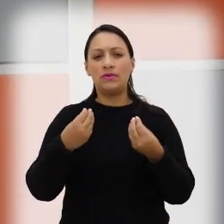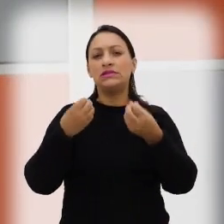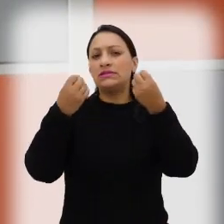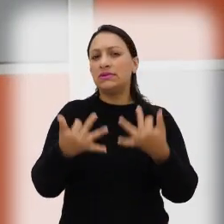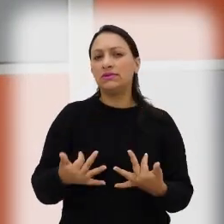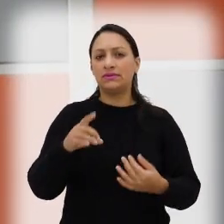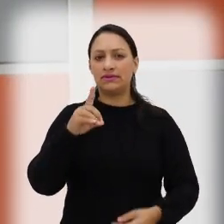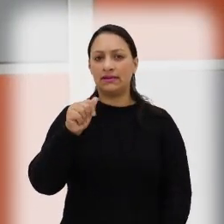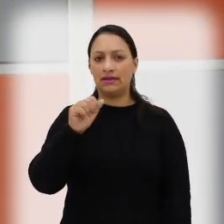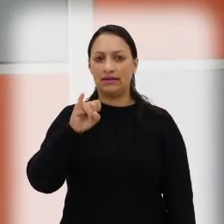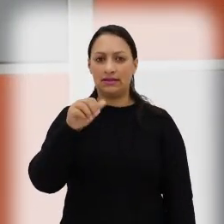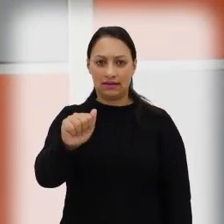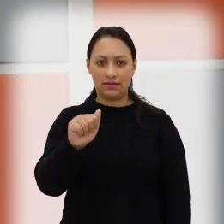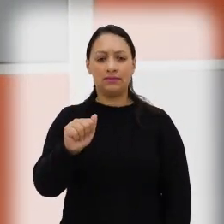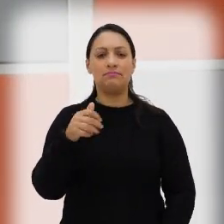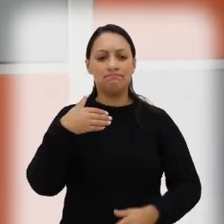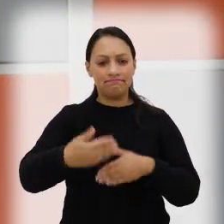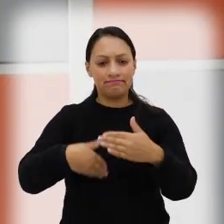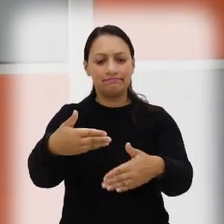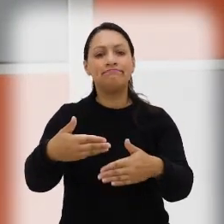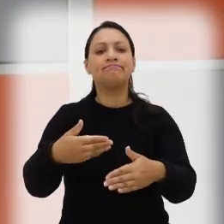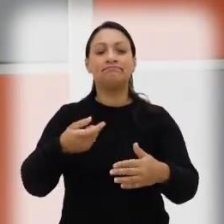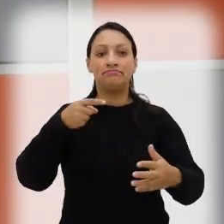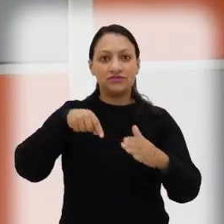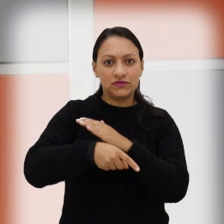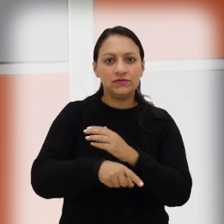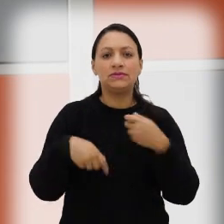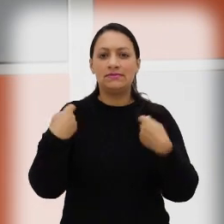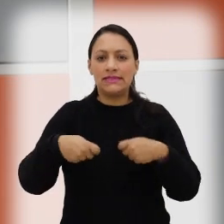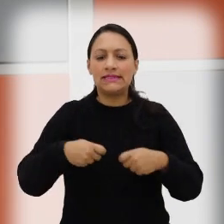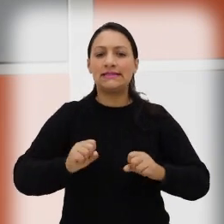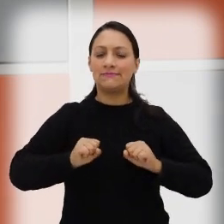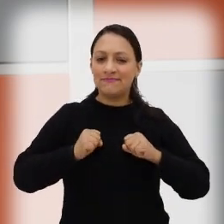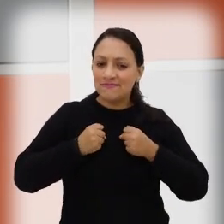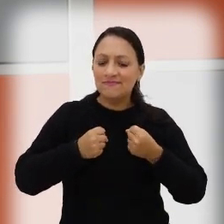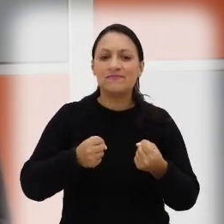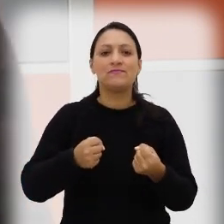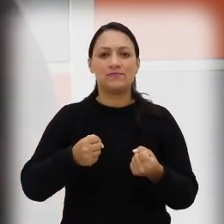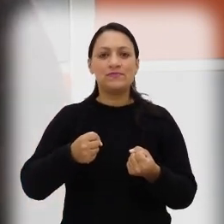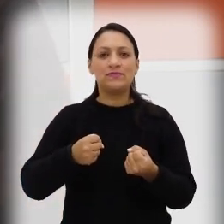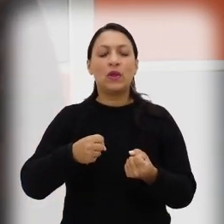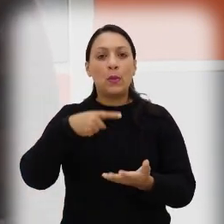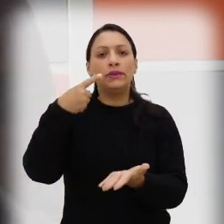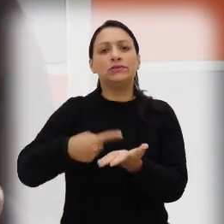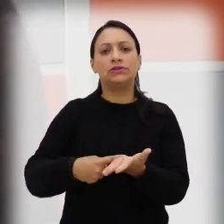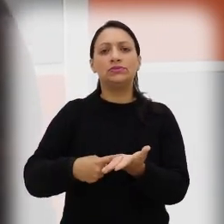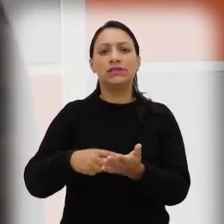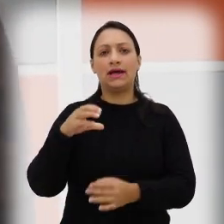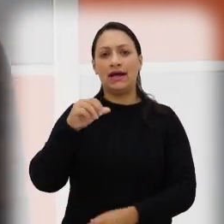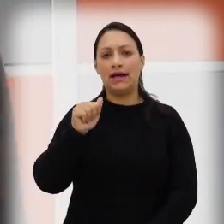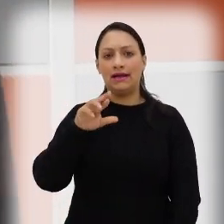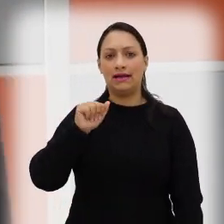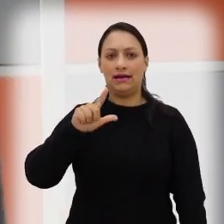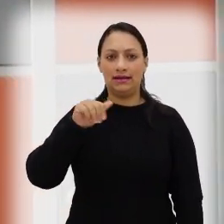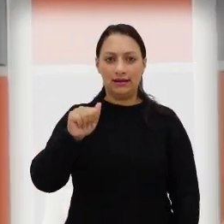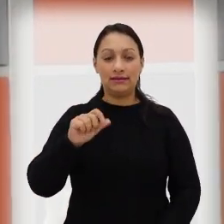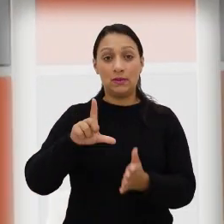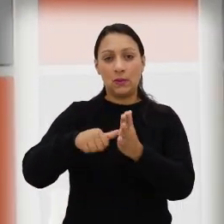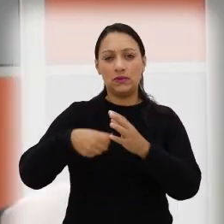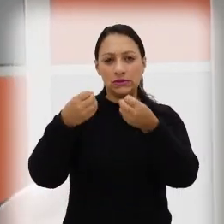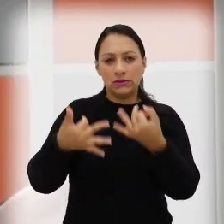ser um processo intenso, ele vai exigir uma dedicação. A Carla vai explicar para nós depois como vai acontecer essa